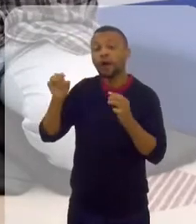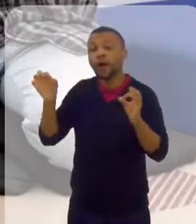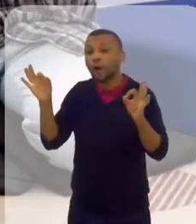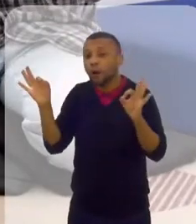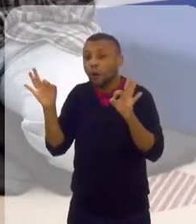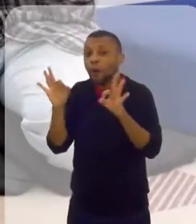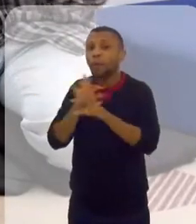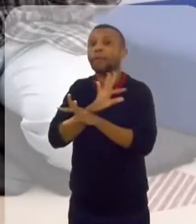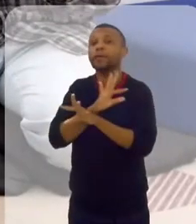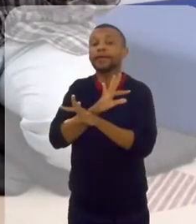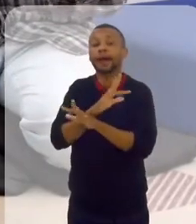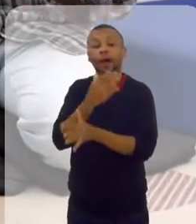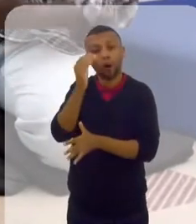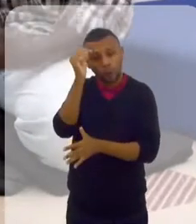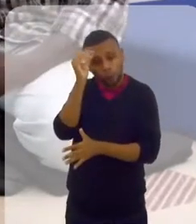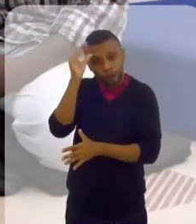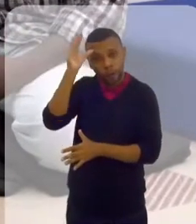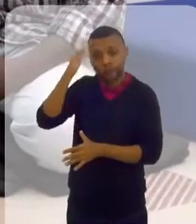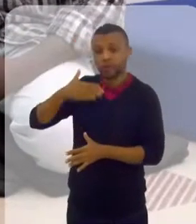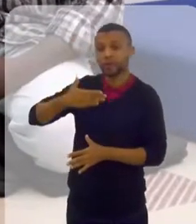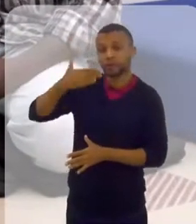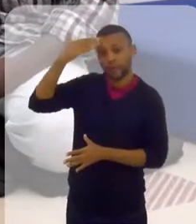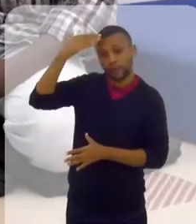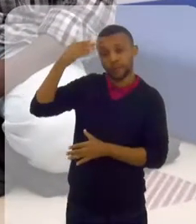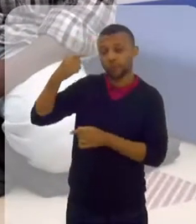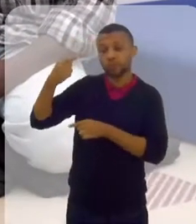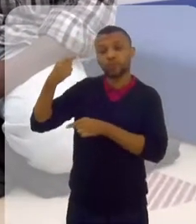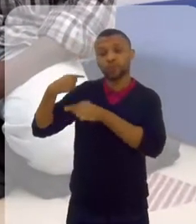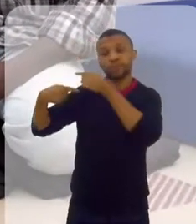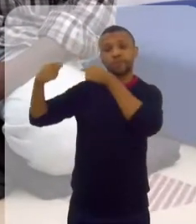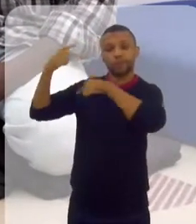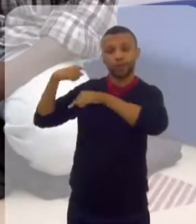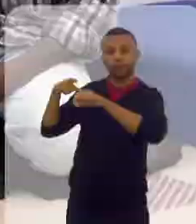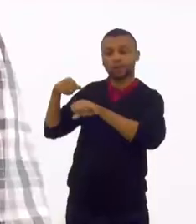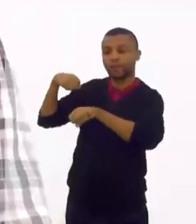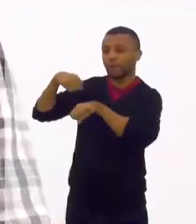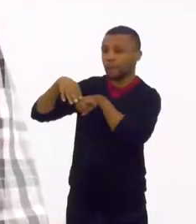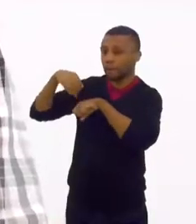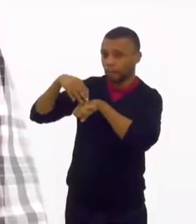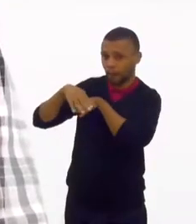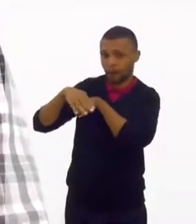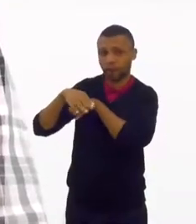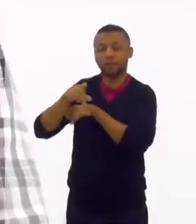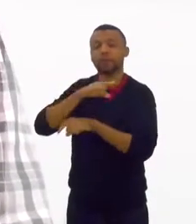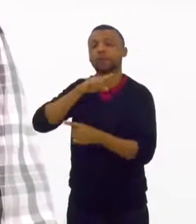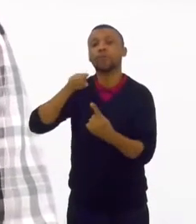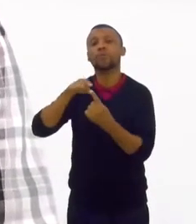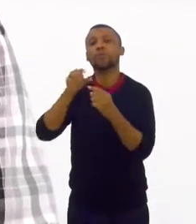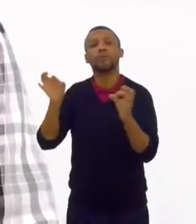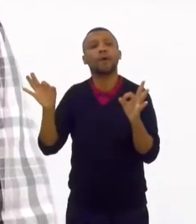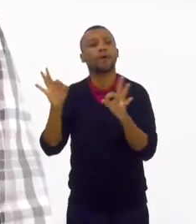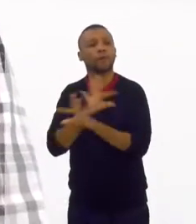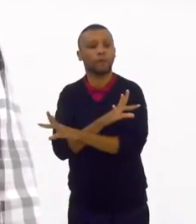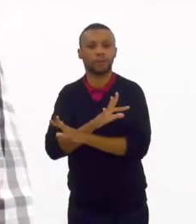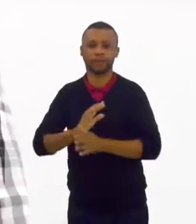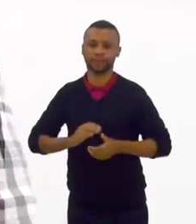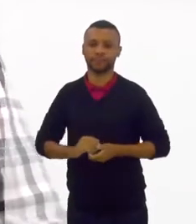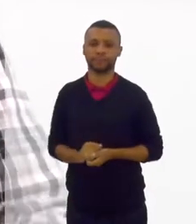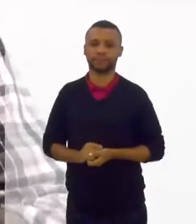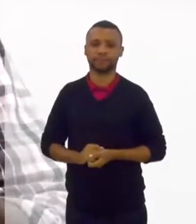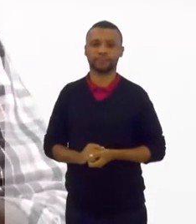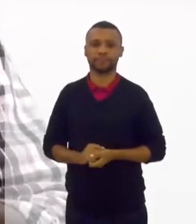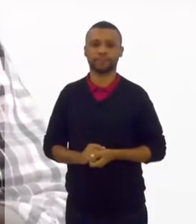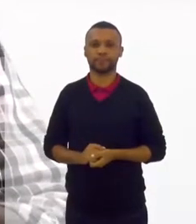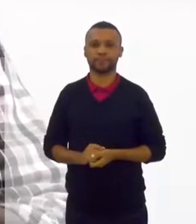o edifício islâmico que os profetas anteriores trouxeram a mensagem e veio para completar. Então, o